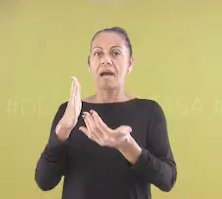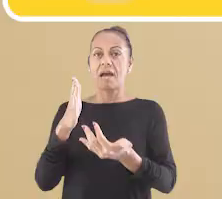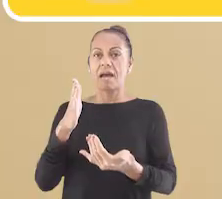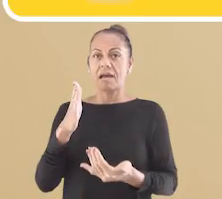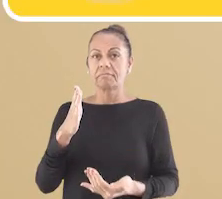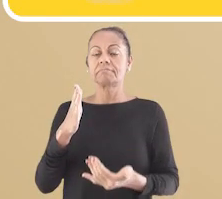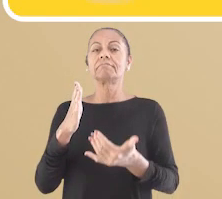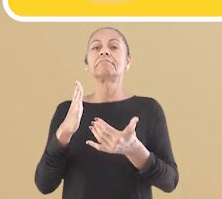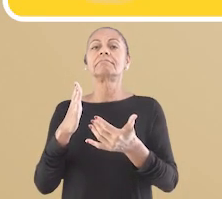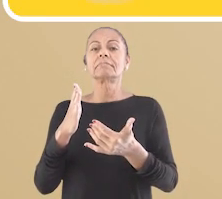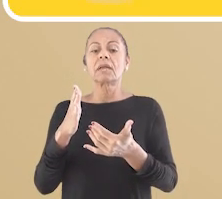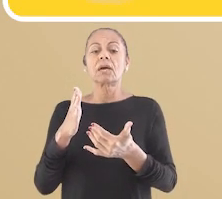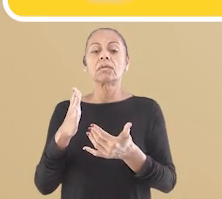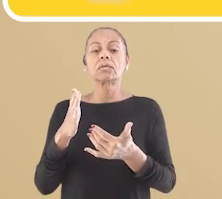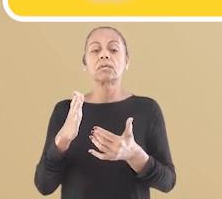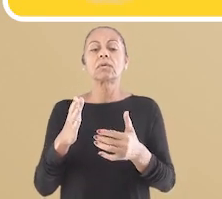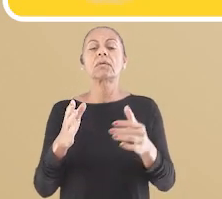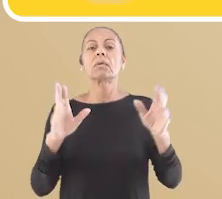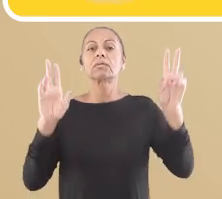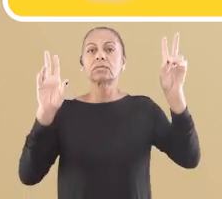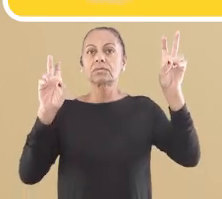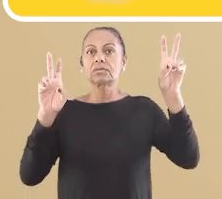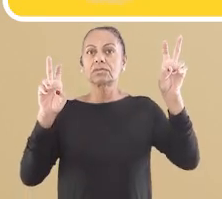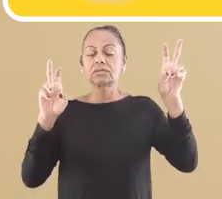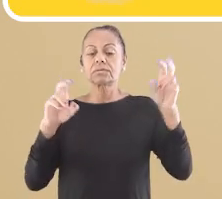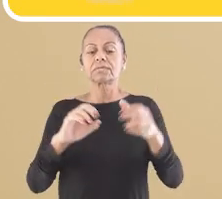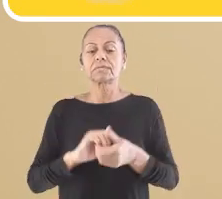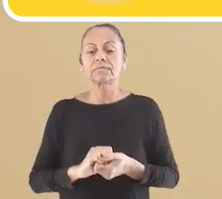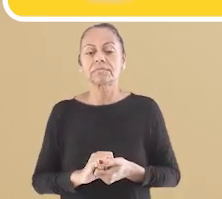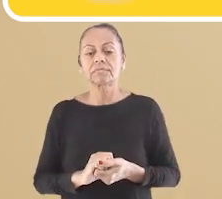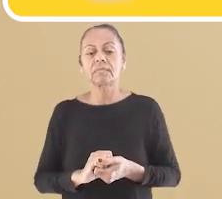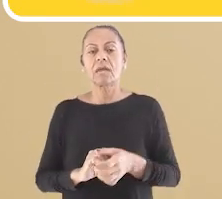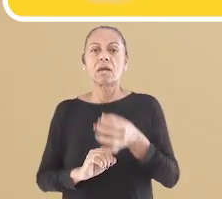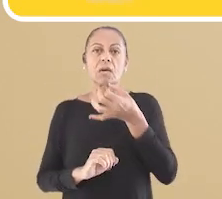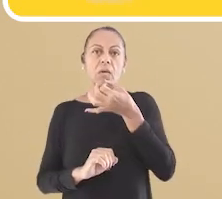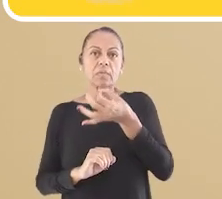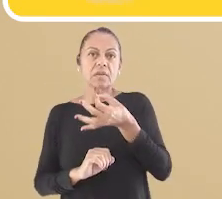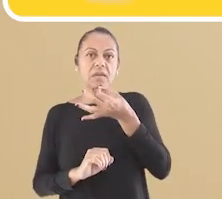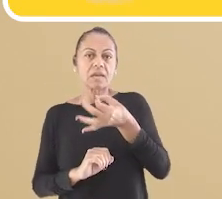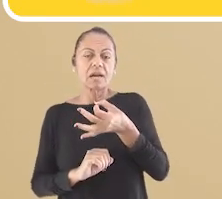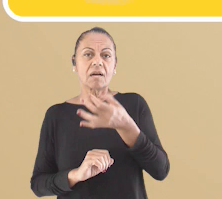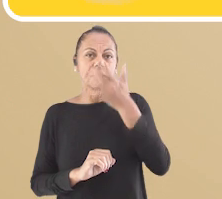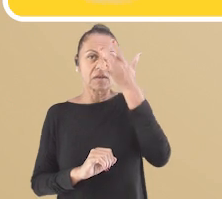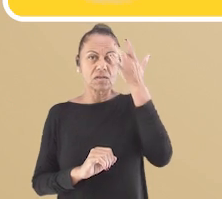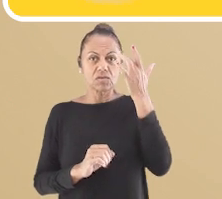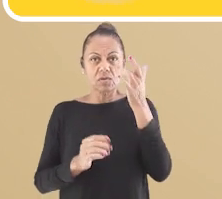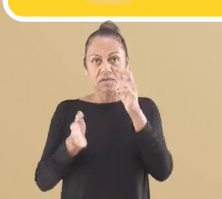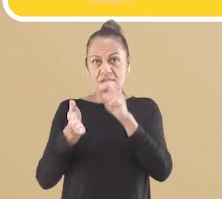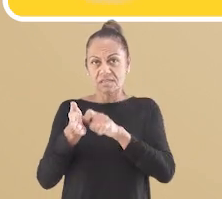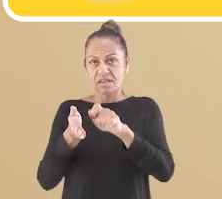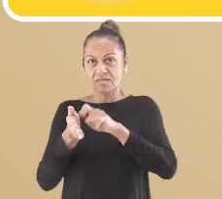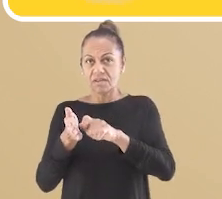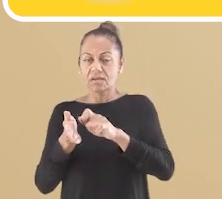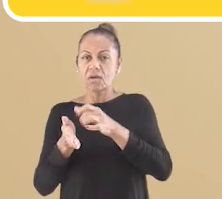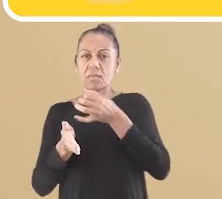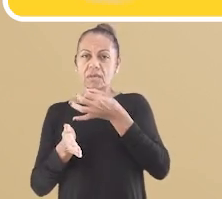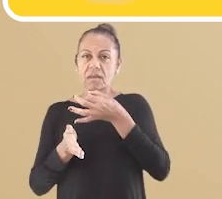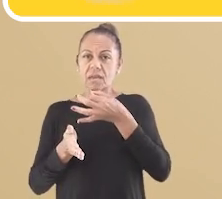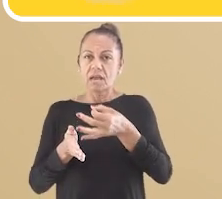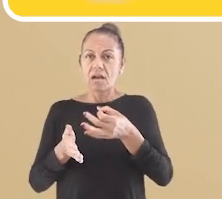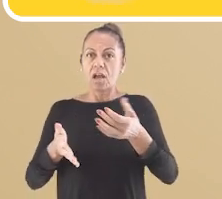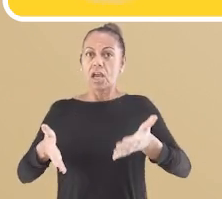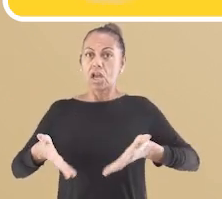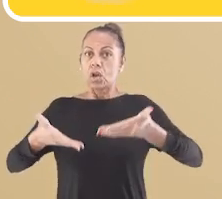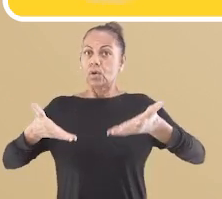texto. É nessa parte que o escritor deve desenvolver os motivos que o levaram a escrever a carta. No caso do gênero carta de opinião, o